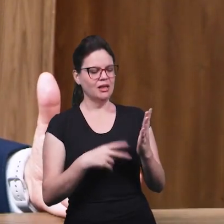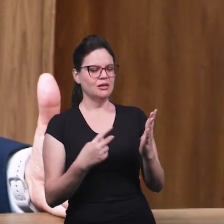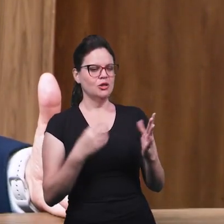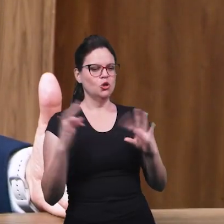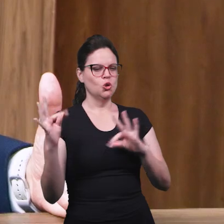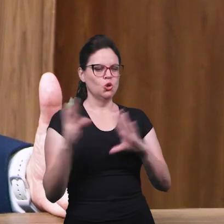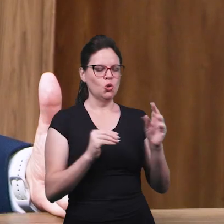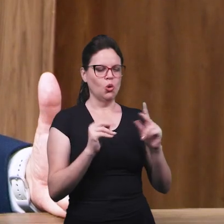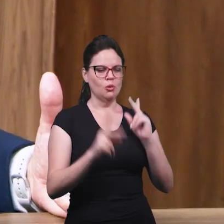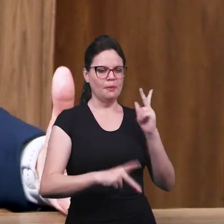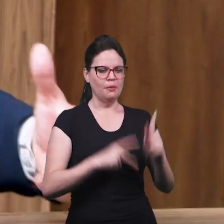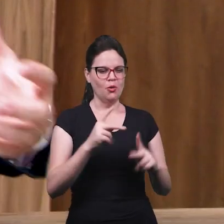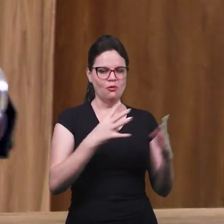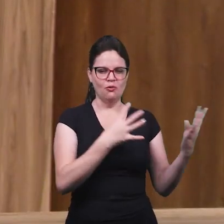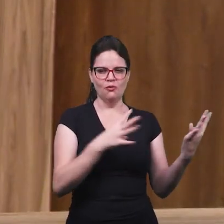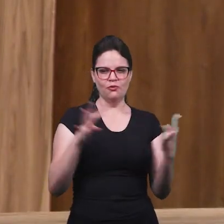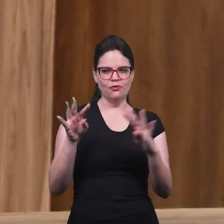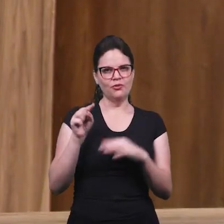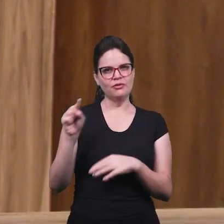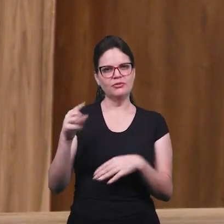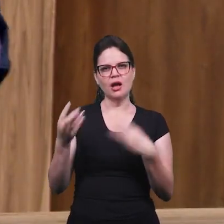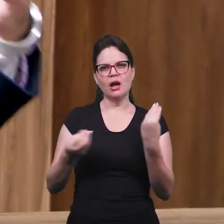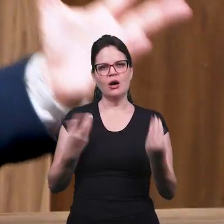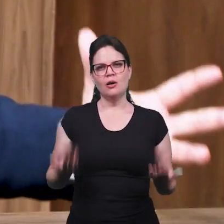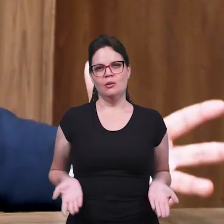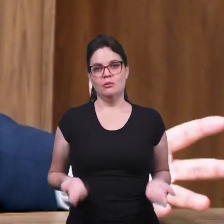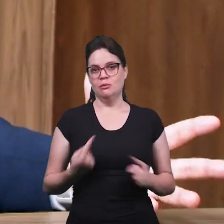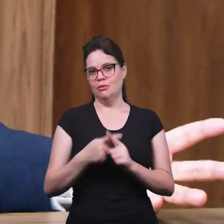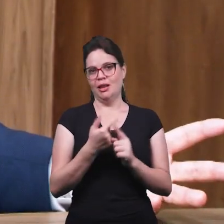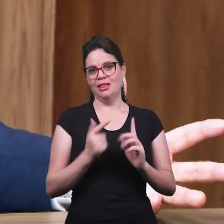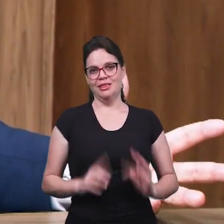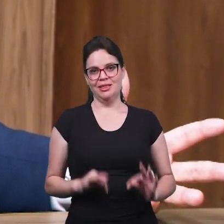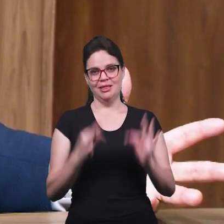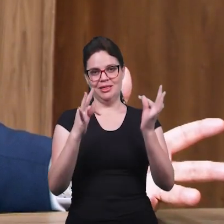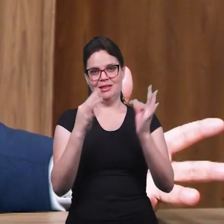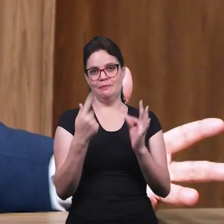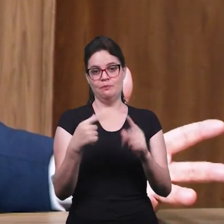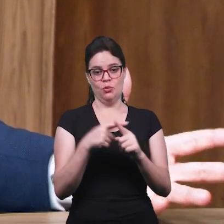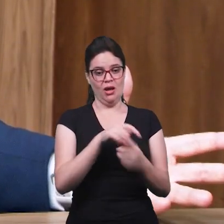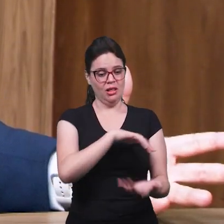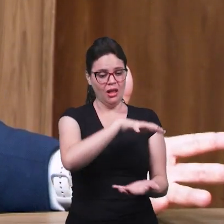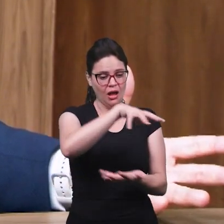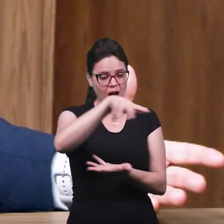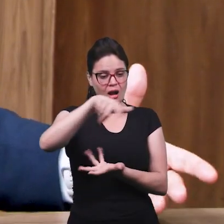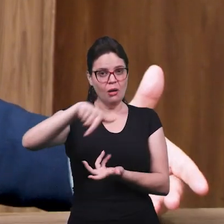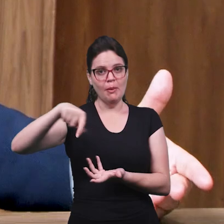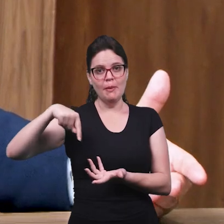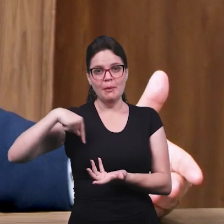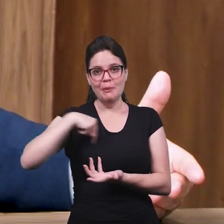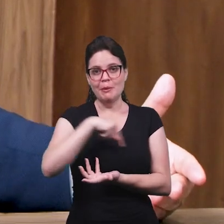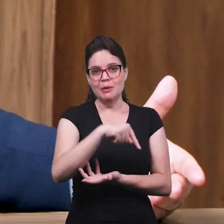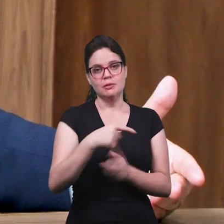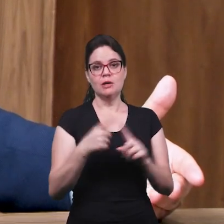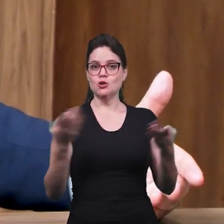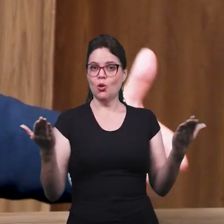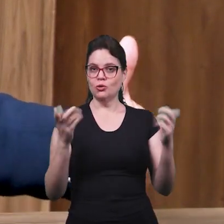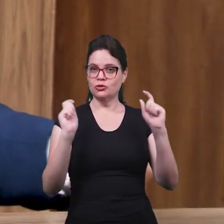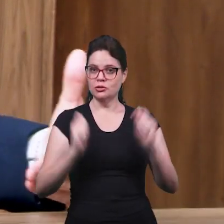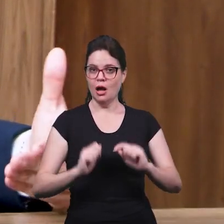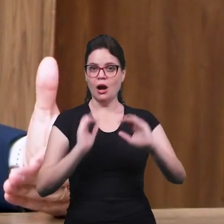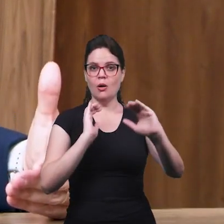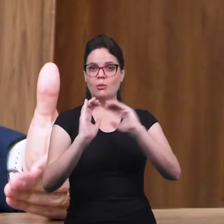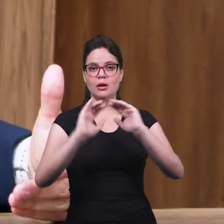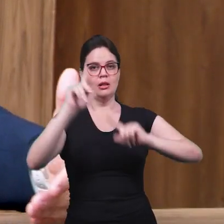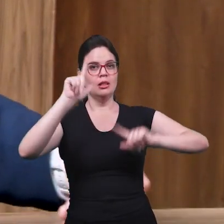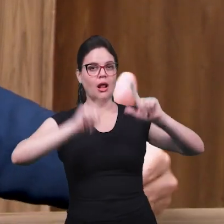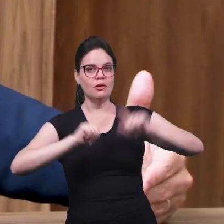né? Porque a Terra, ela é imensa, né? Então, hoje, com os meios de comunicação, a gente vê que